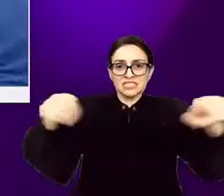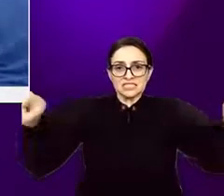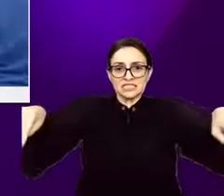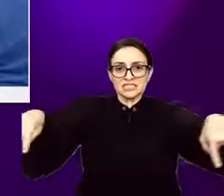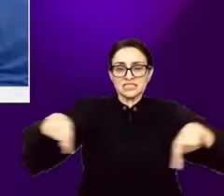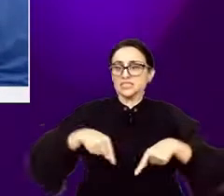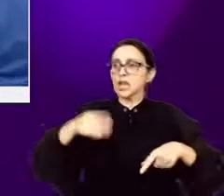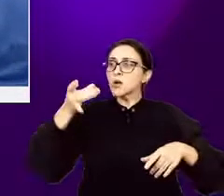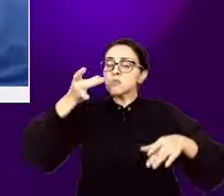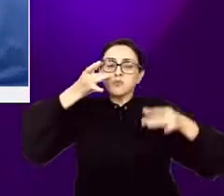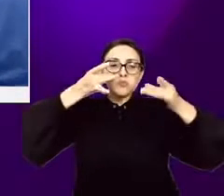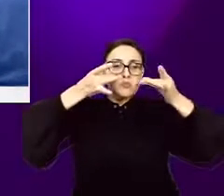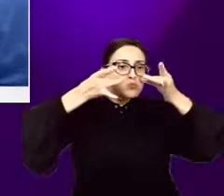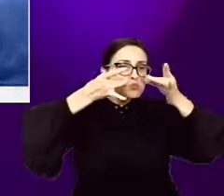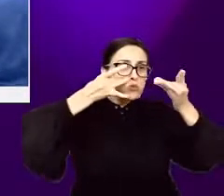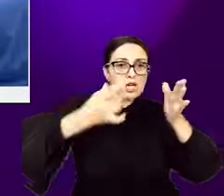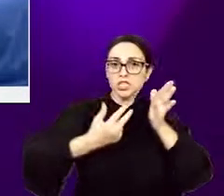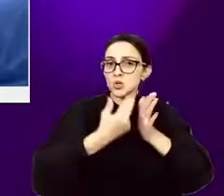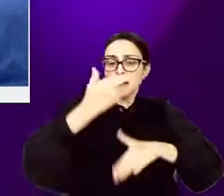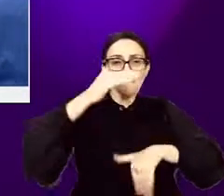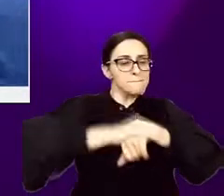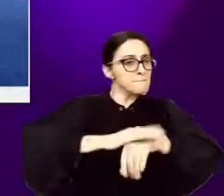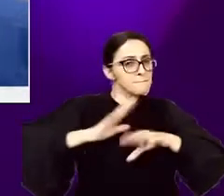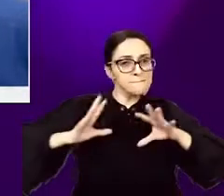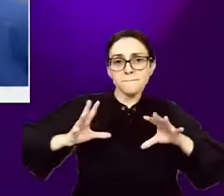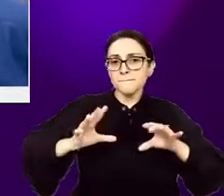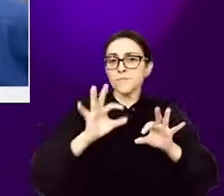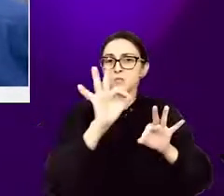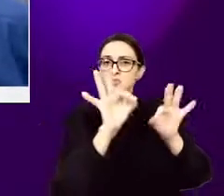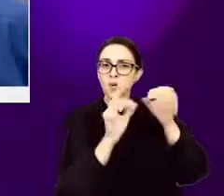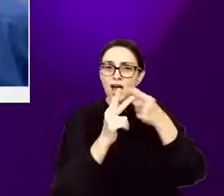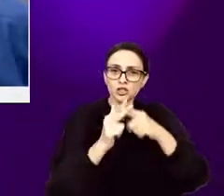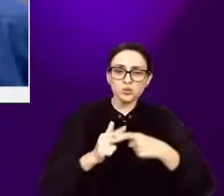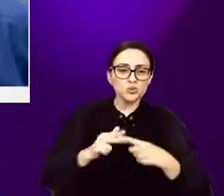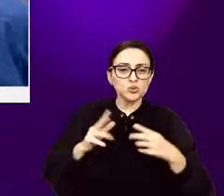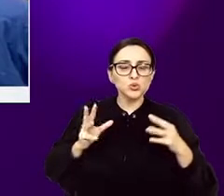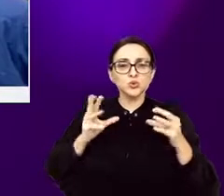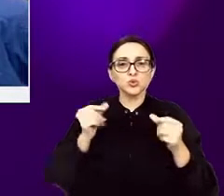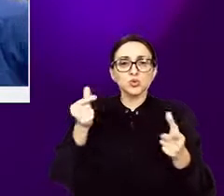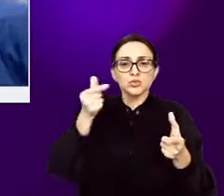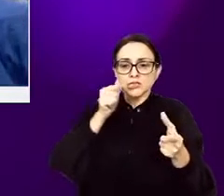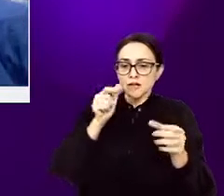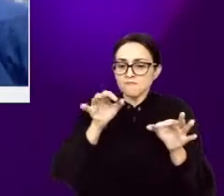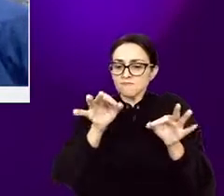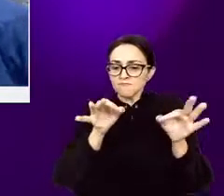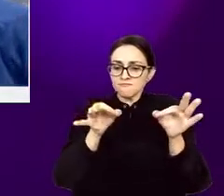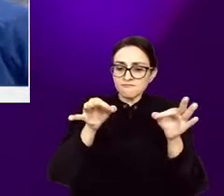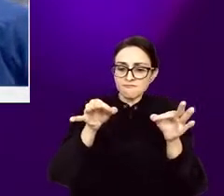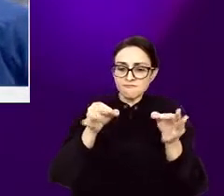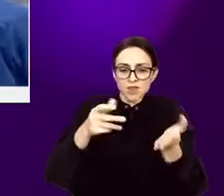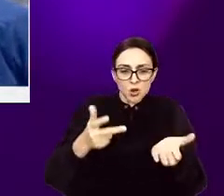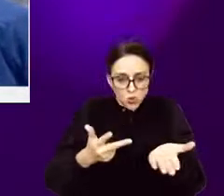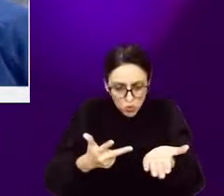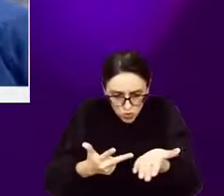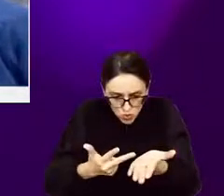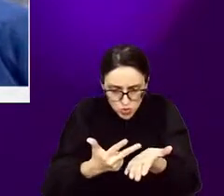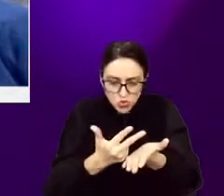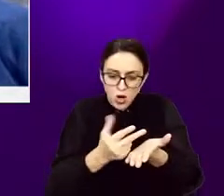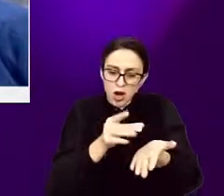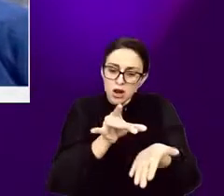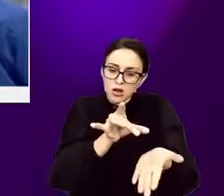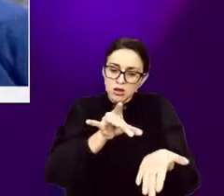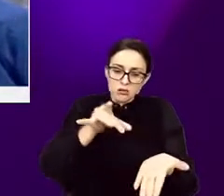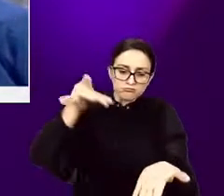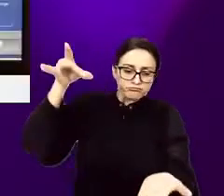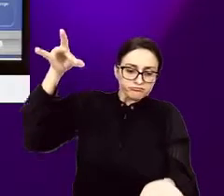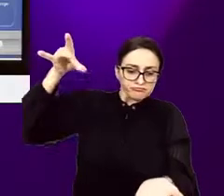presença do cirurgião, é o próprio cirurgião que faz todos esses ajustes, para que a gente chegue no melhor posicionamento dos implantes possíveis,